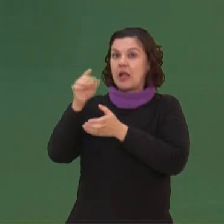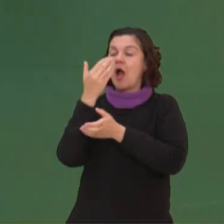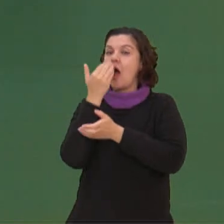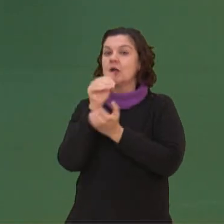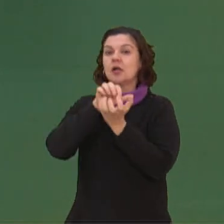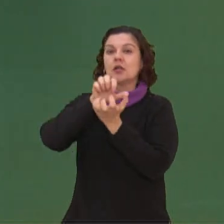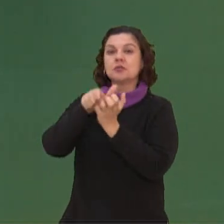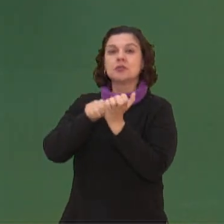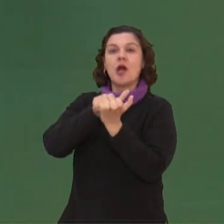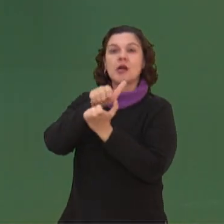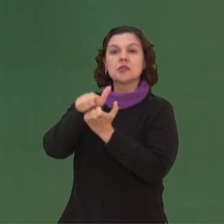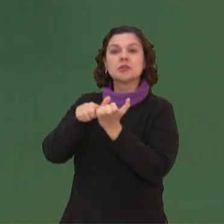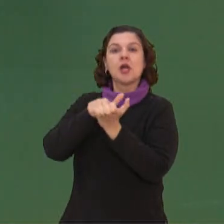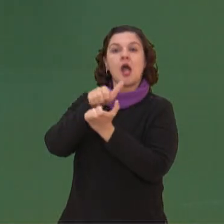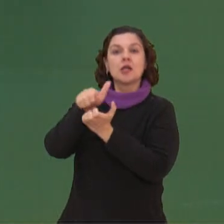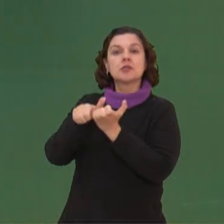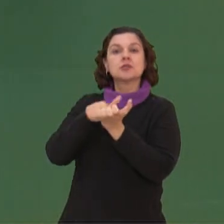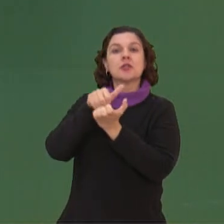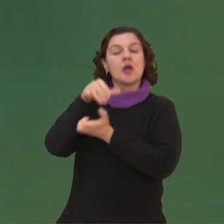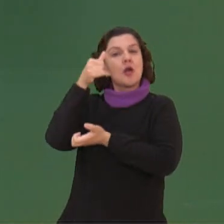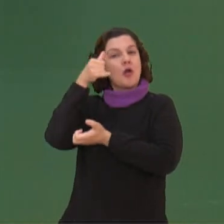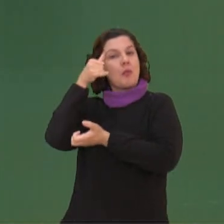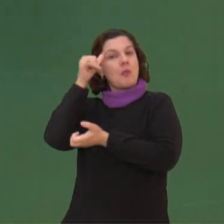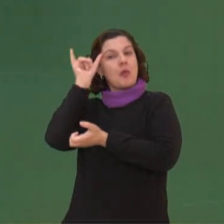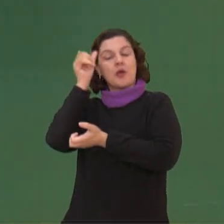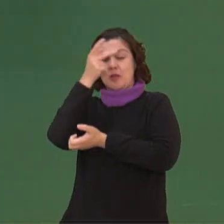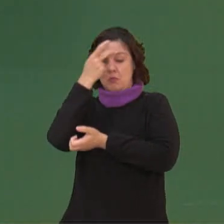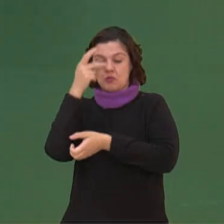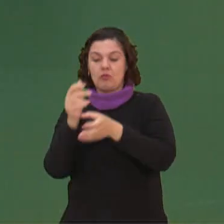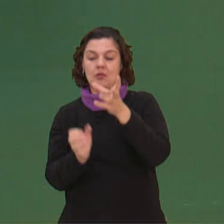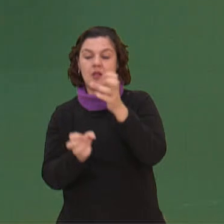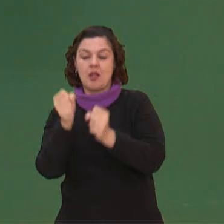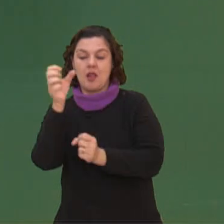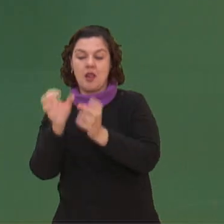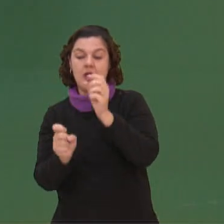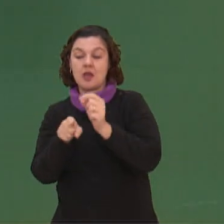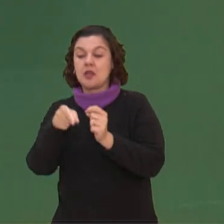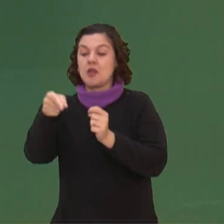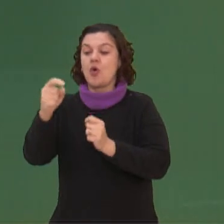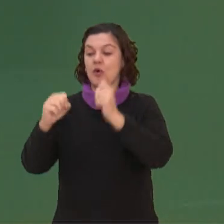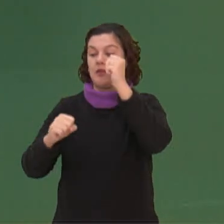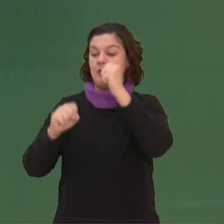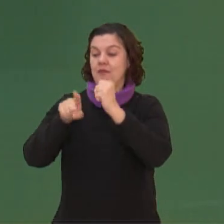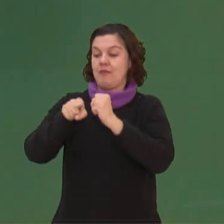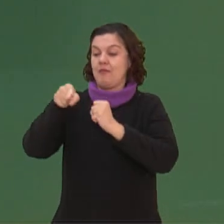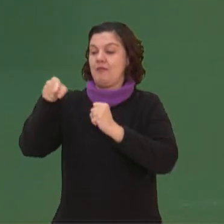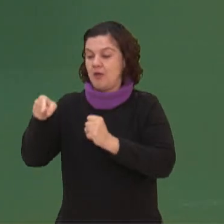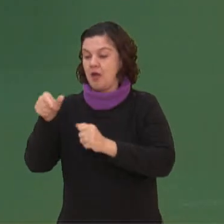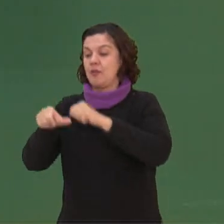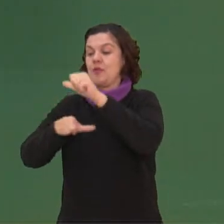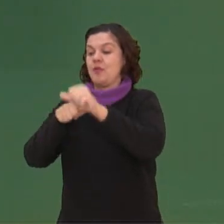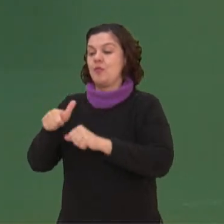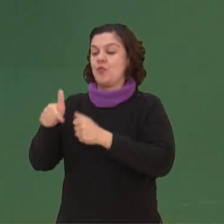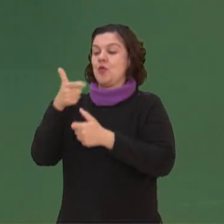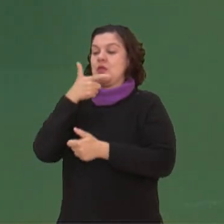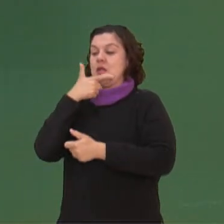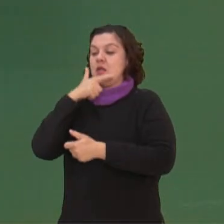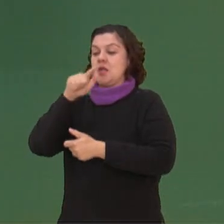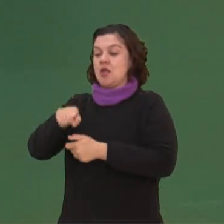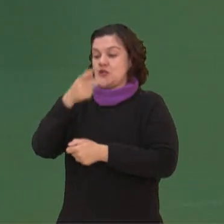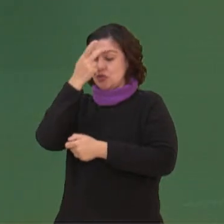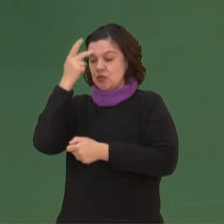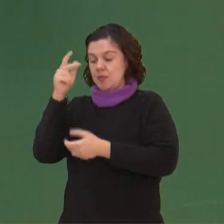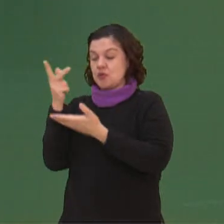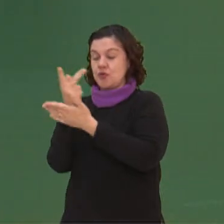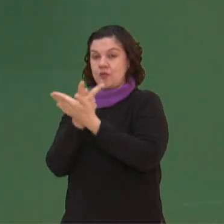gado. Daí tem alguém que tira o leite vai para uma outra fábrica, nessa outra fábrica vira queijo, daí alguém fez